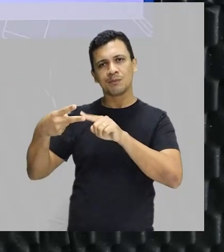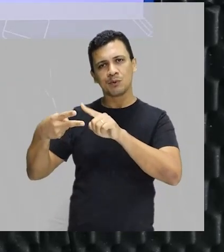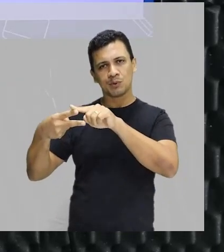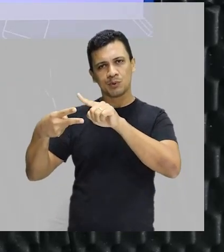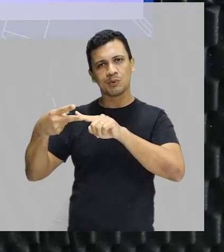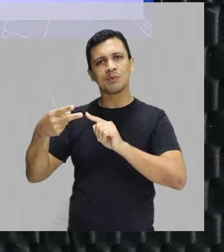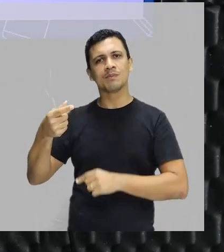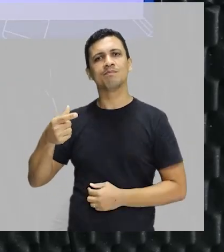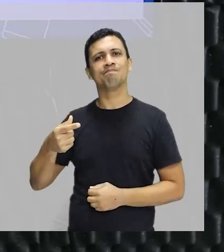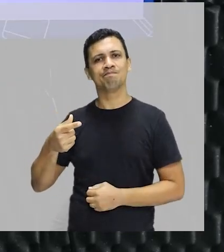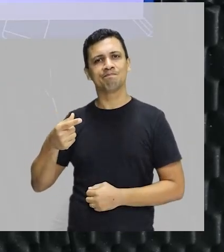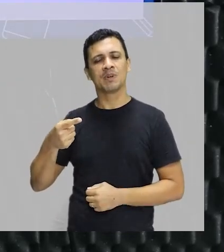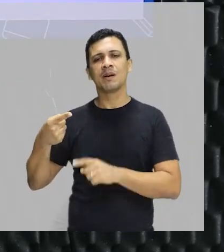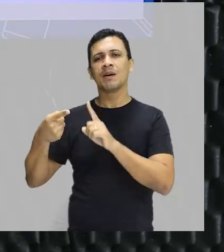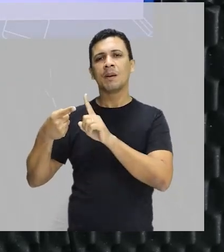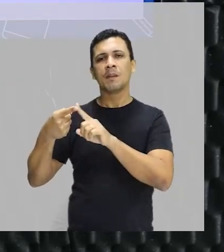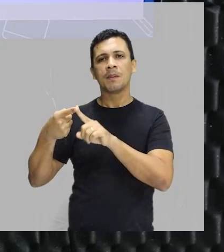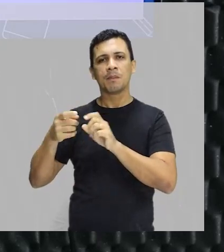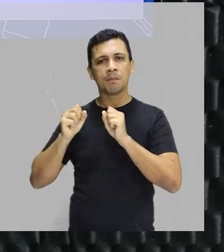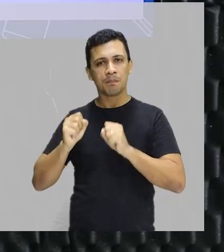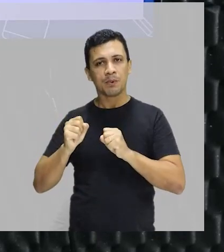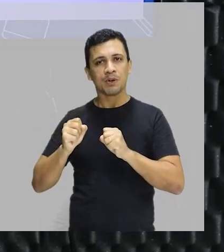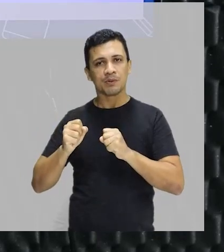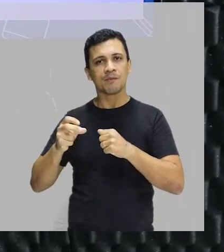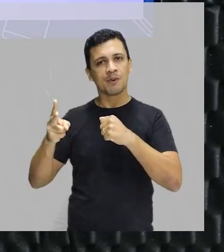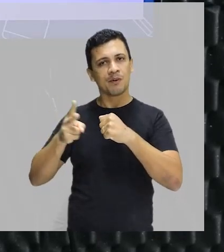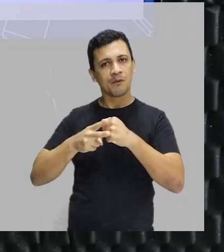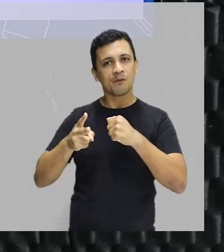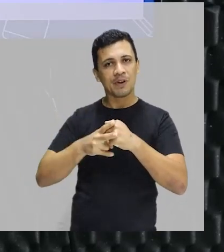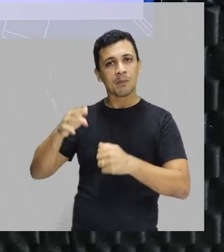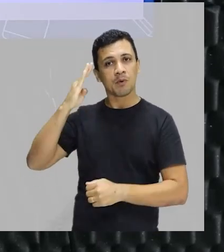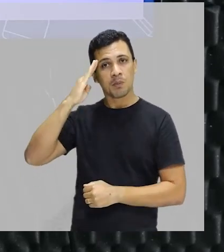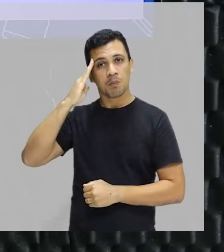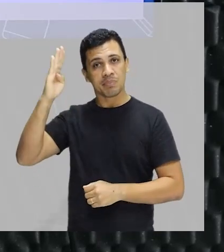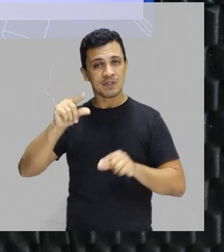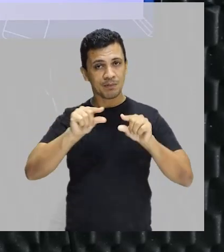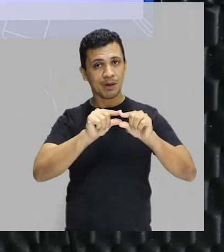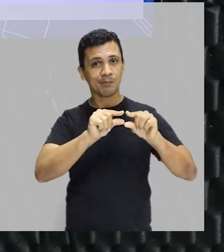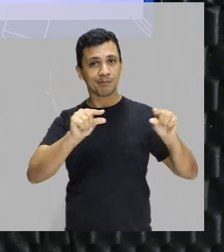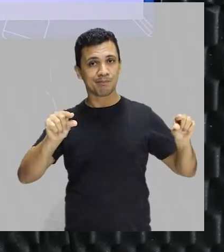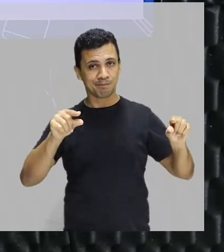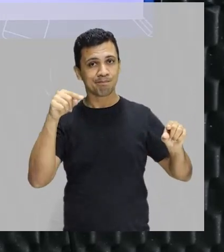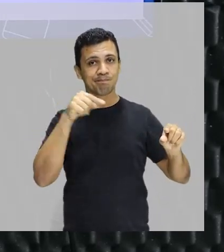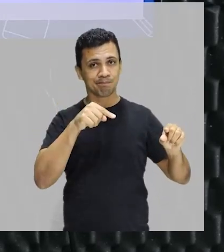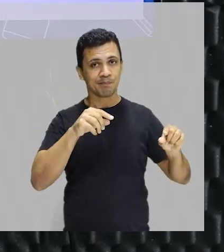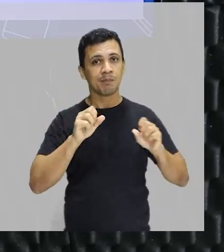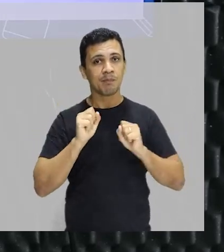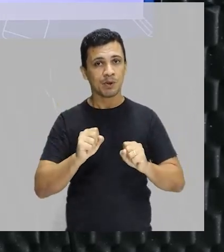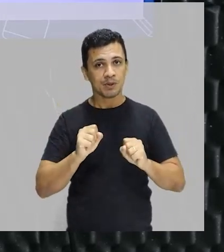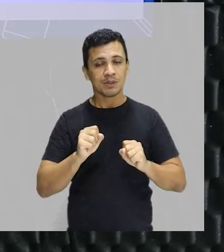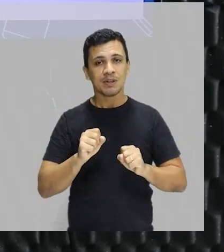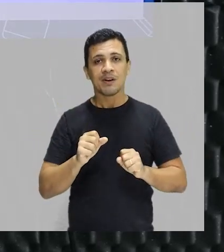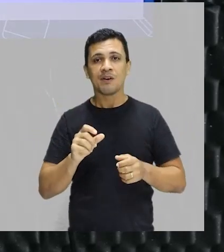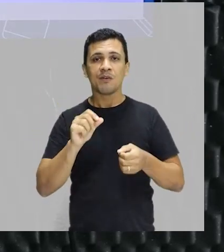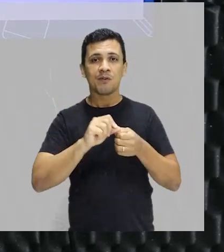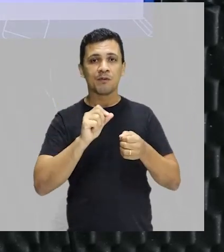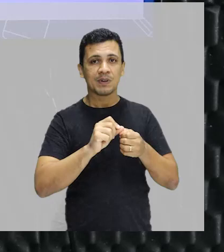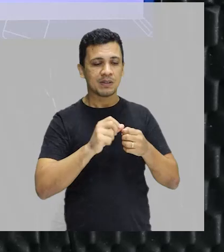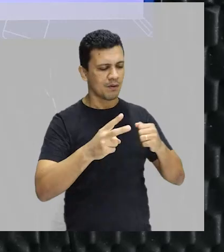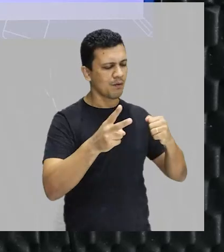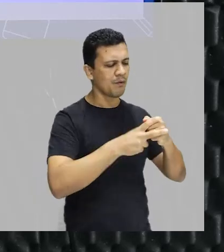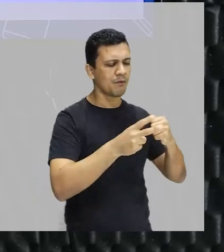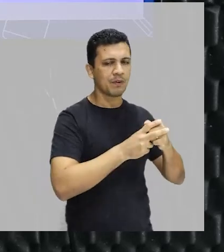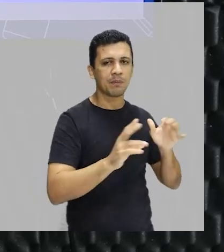dois papéis. O verbo to be ele pode ser o verbo principal na frase, quando ele faz essa função de verbo de ligação para indicar